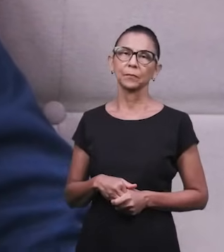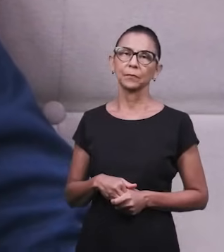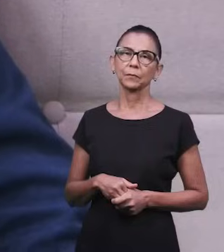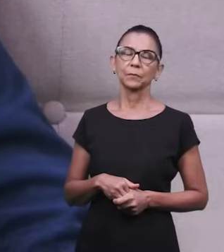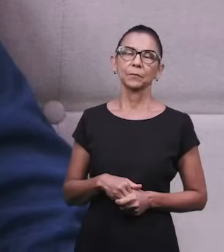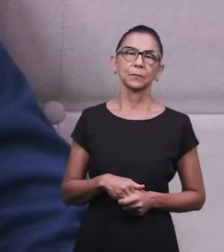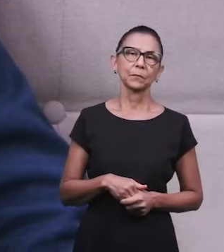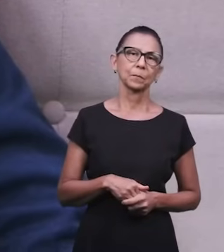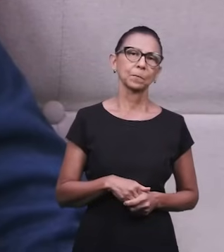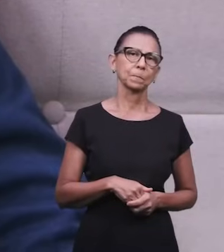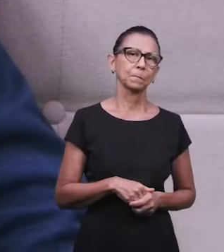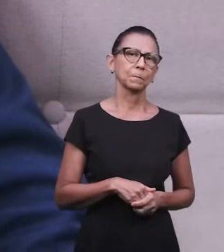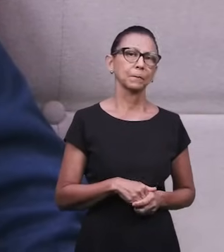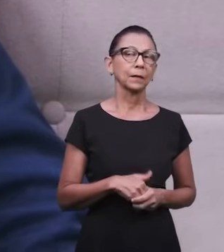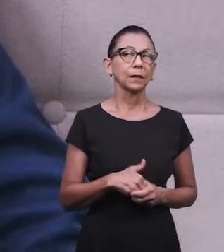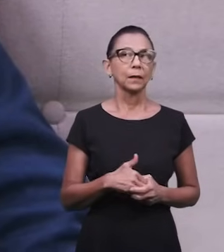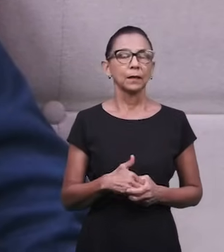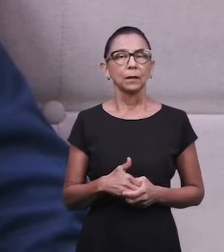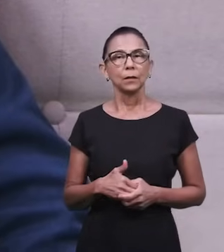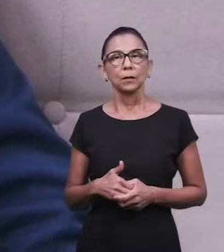pelo seu infindo amor,